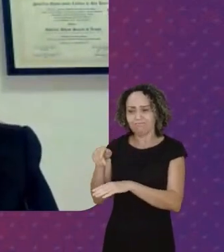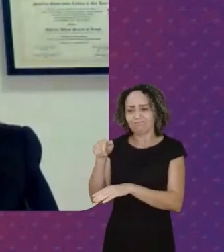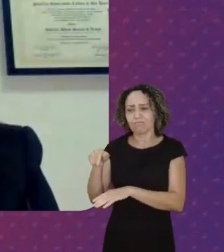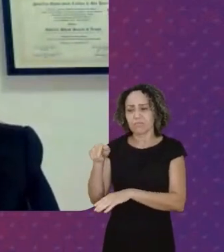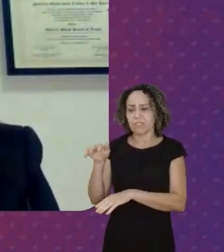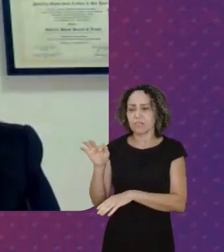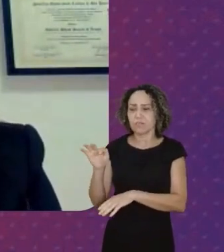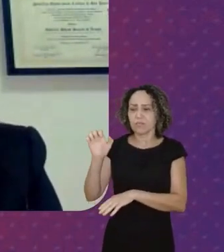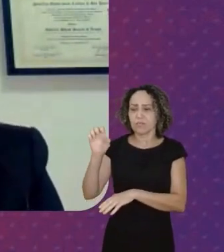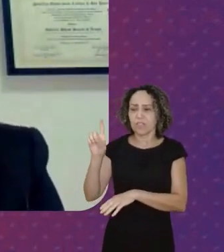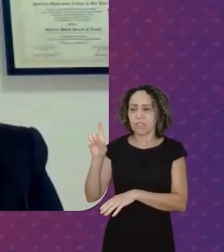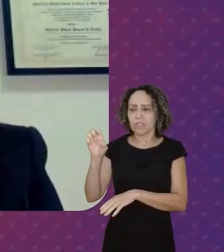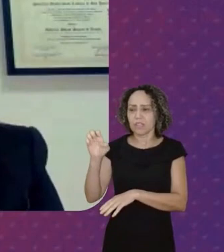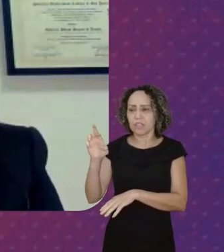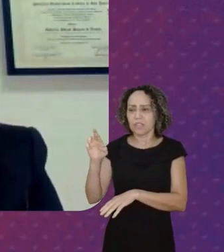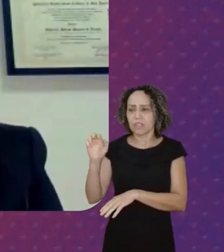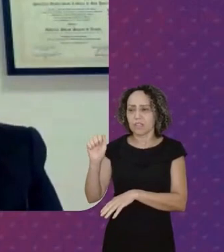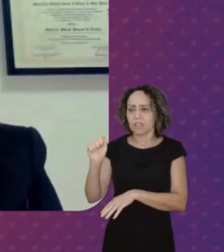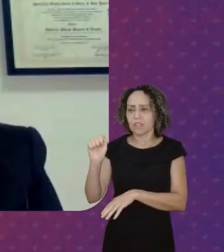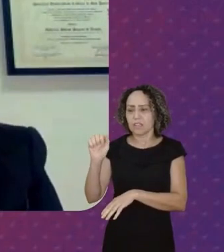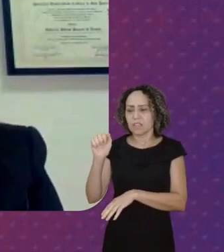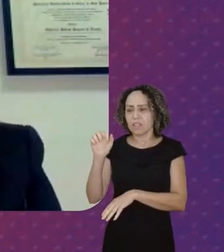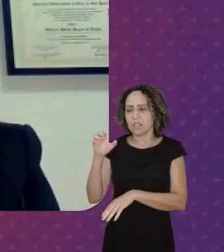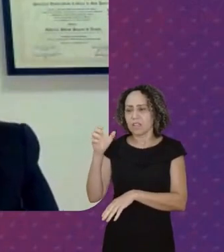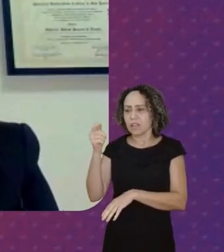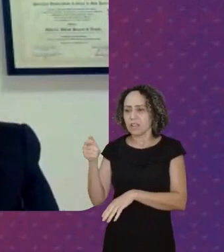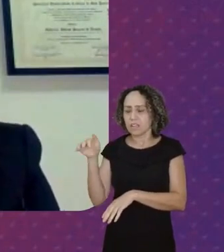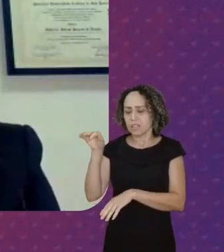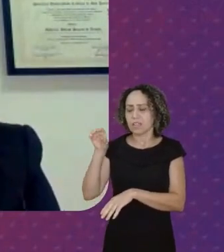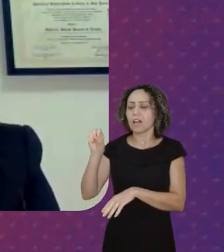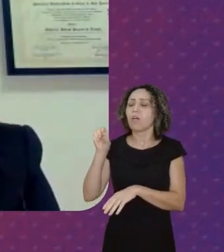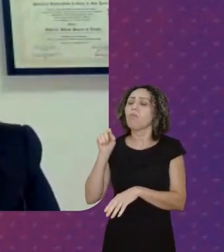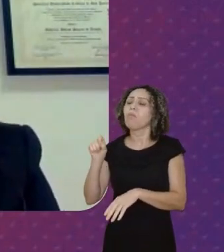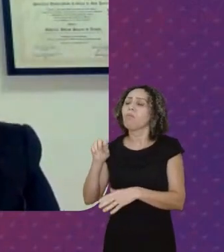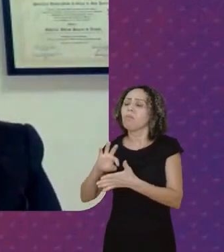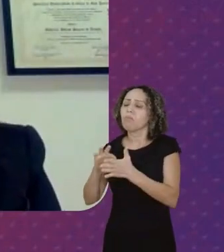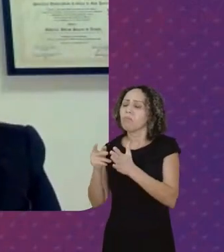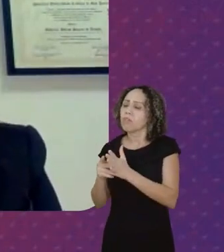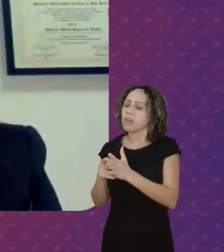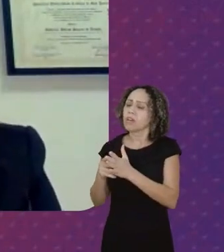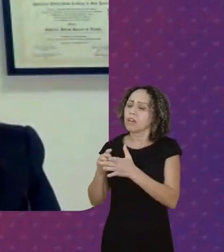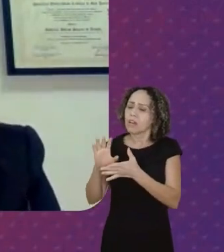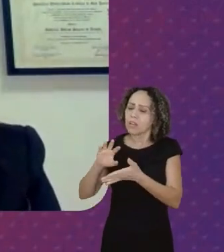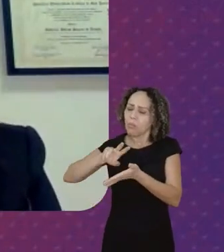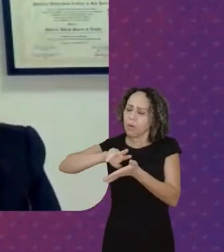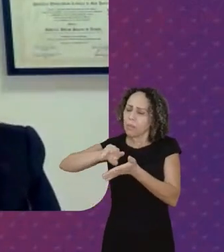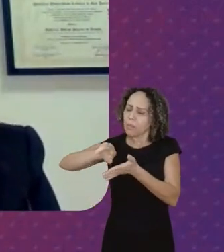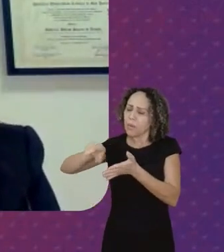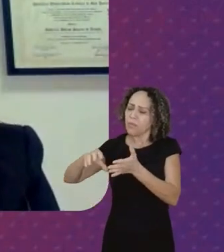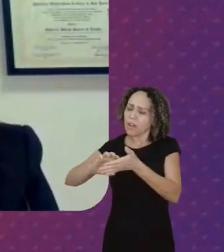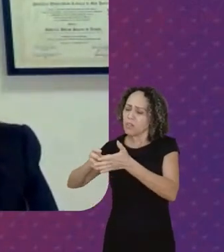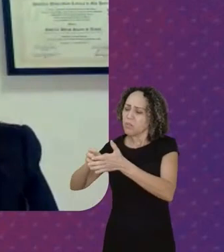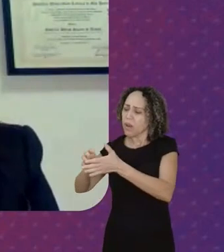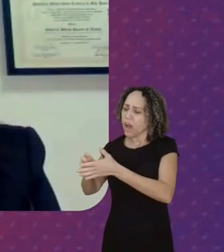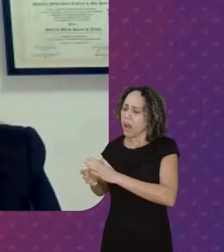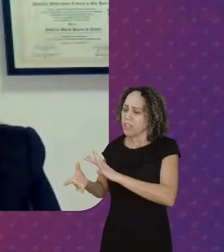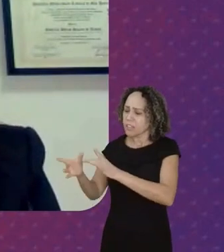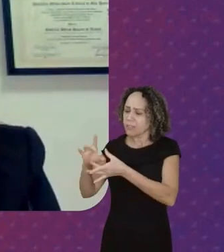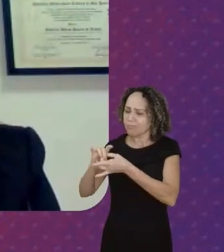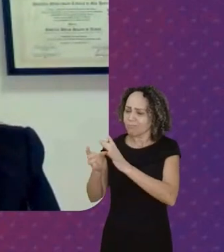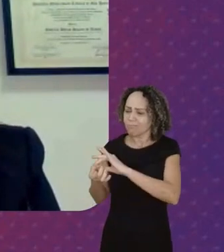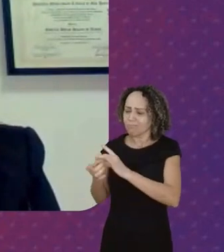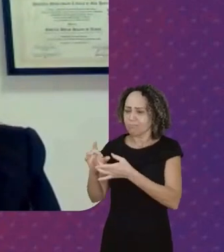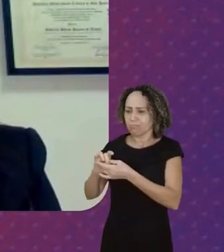esse estatuto, ele tenha também, né, o estatuto vai ter que conter regras sobre fidelidade partidária e sanções